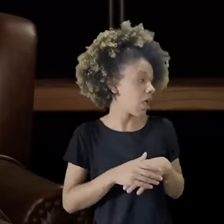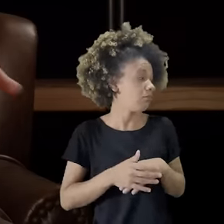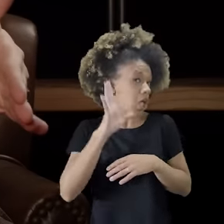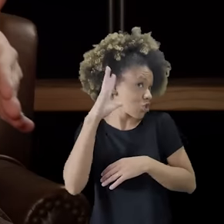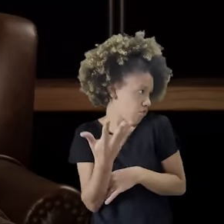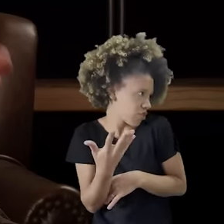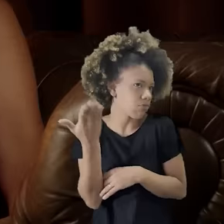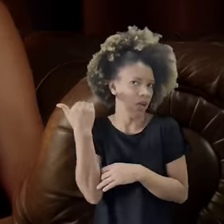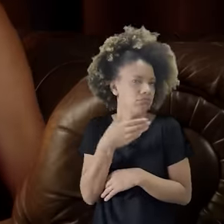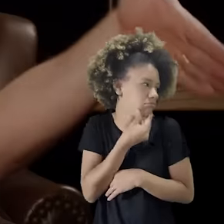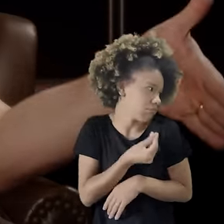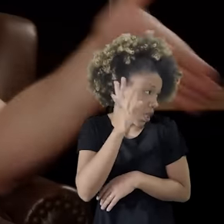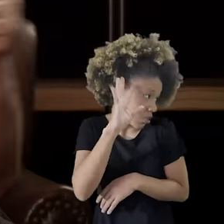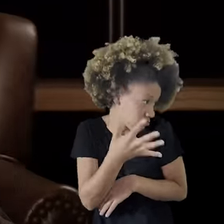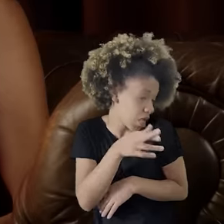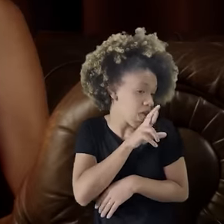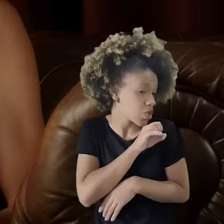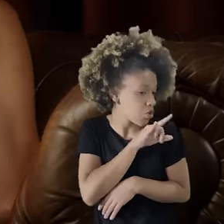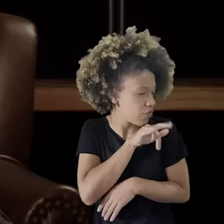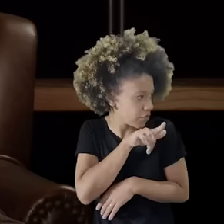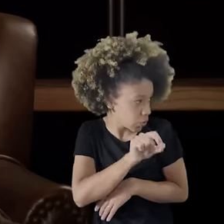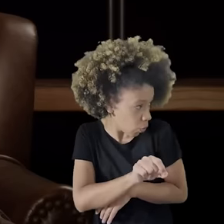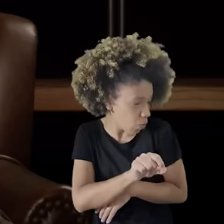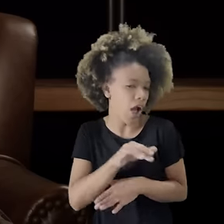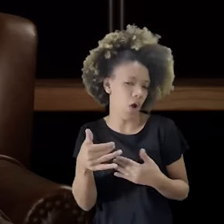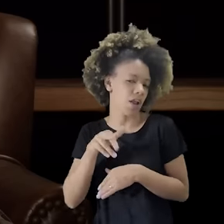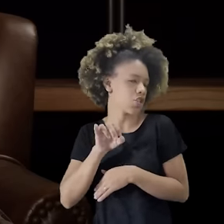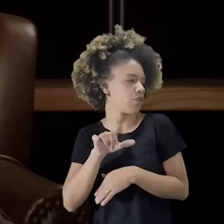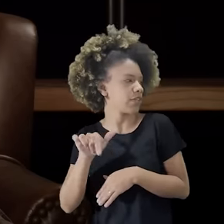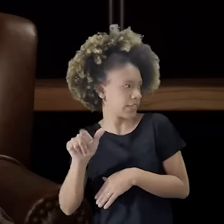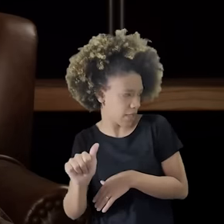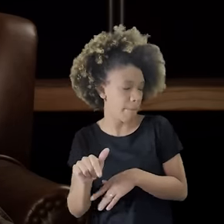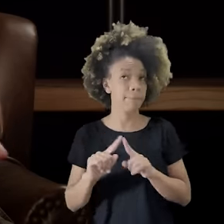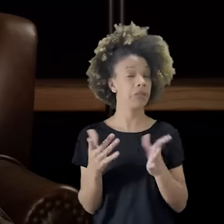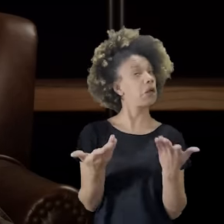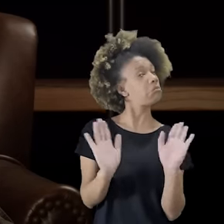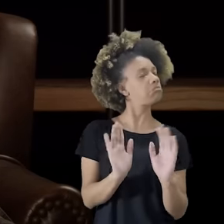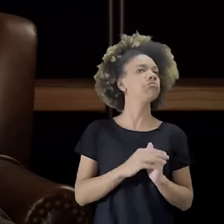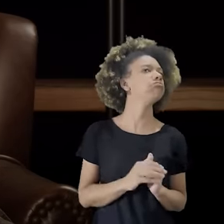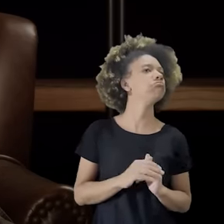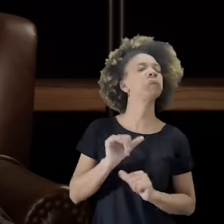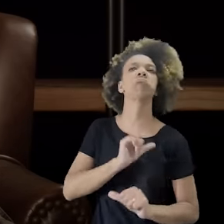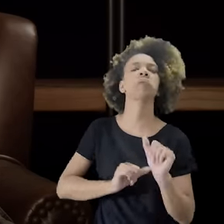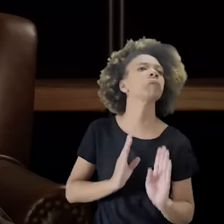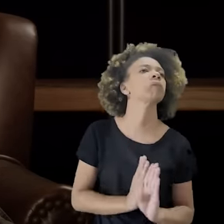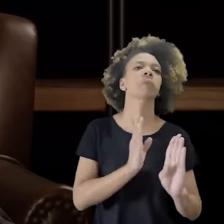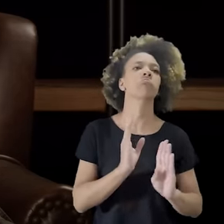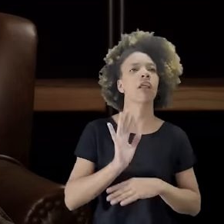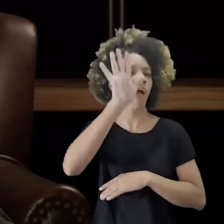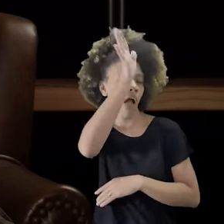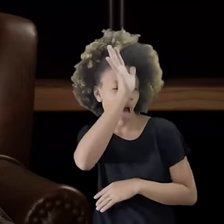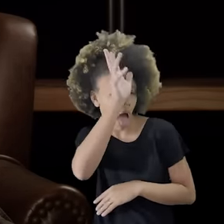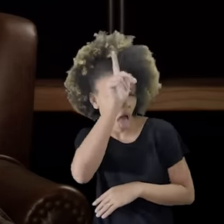naquela época resolvido E aí de repente você cara sou gay cara que você falou galera